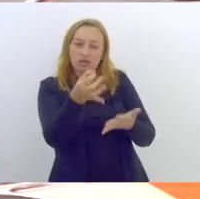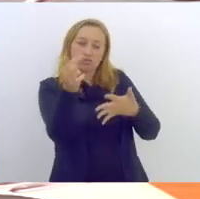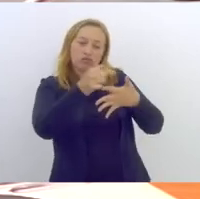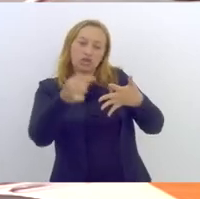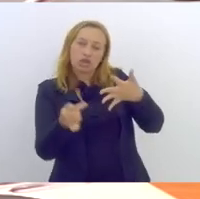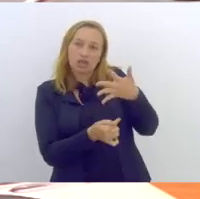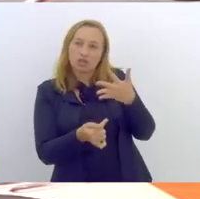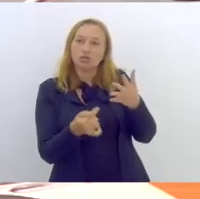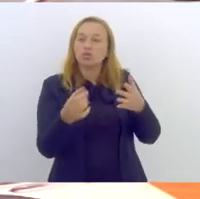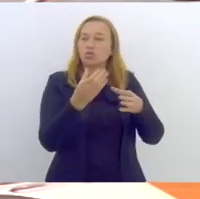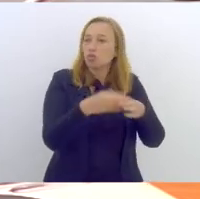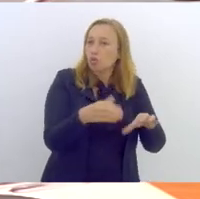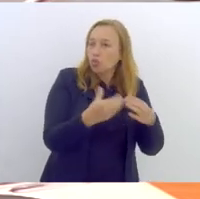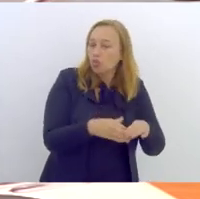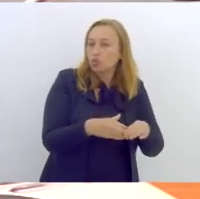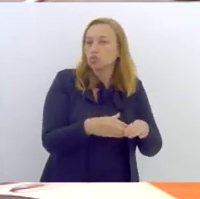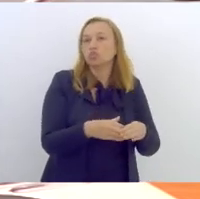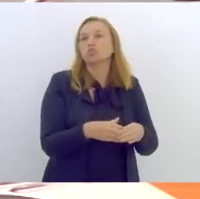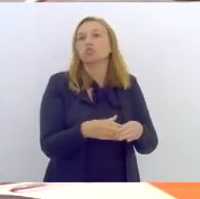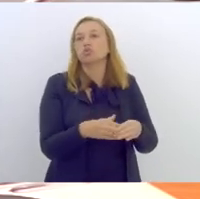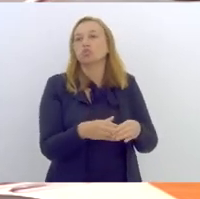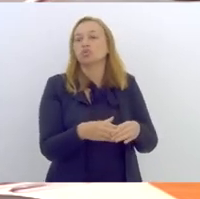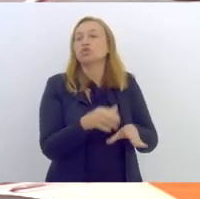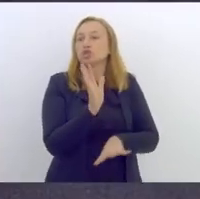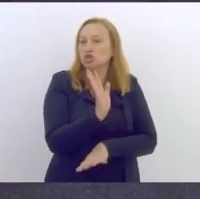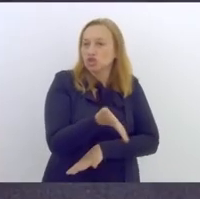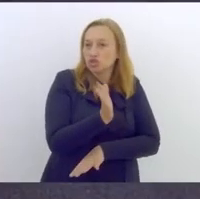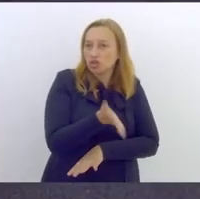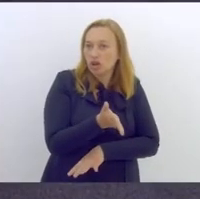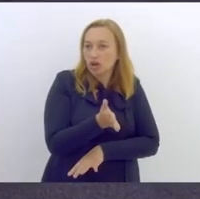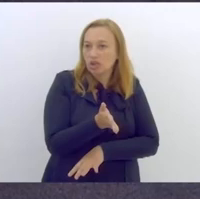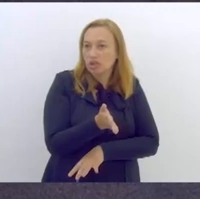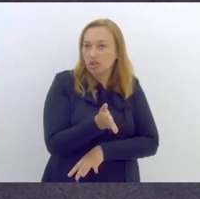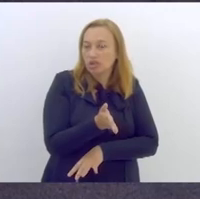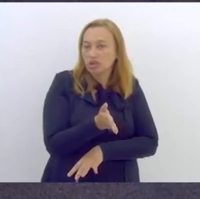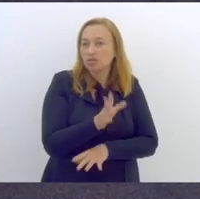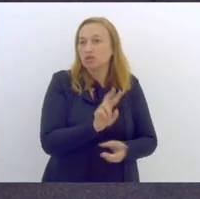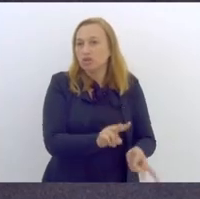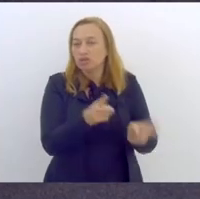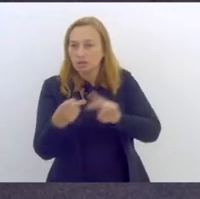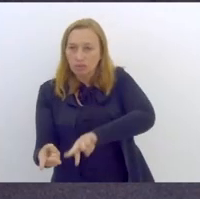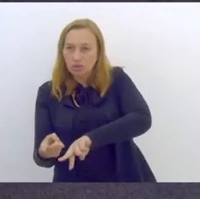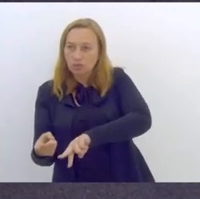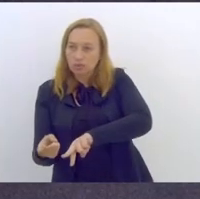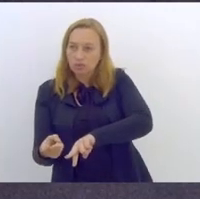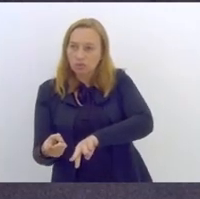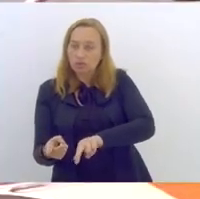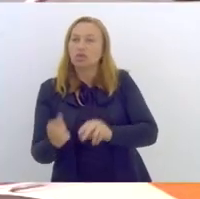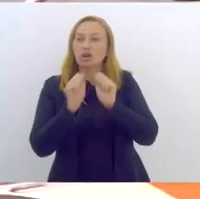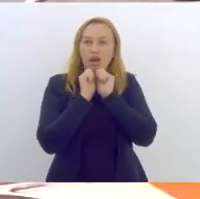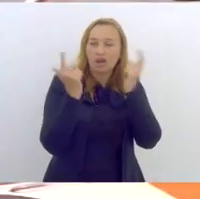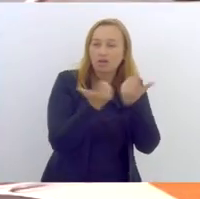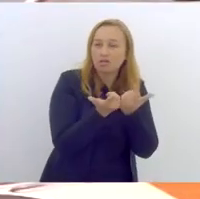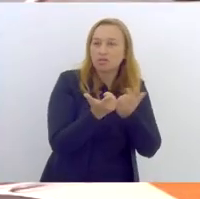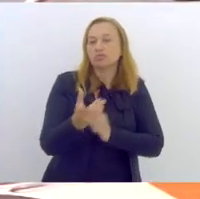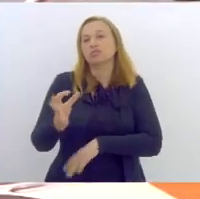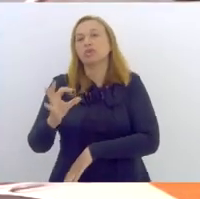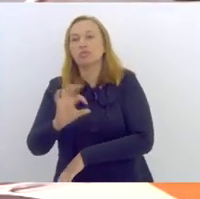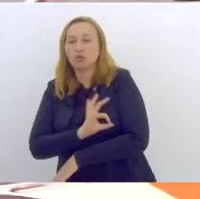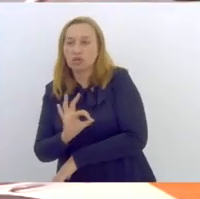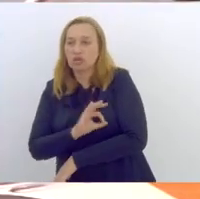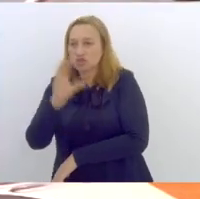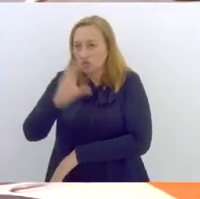concurso e a gente já tendo essas essa esse encaminhamento por parte da Assembleia para polícia civil